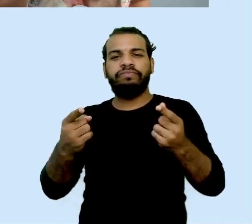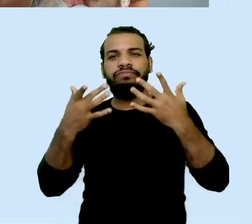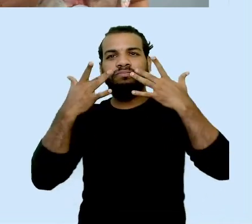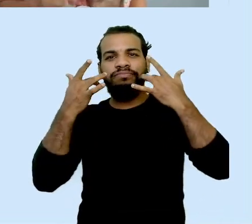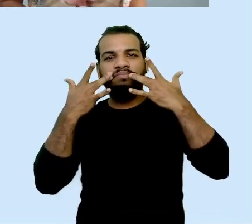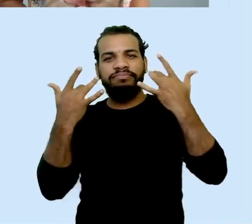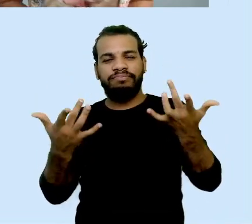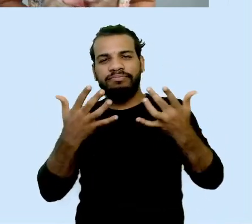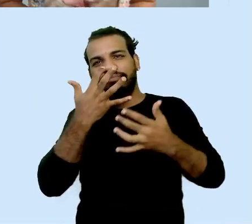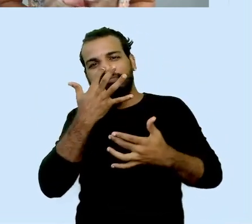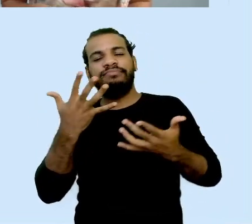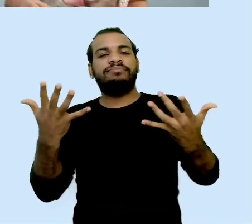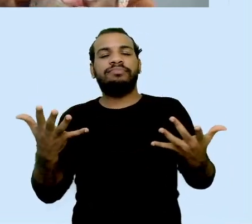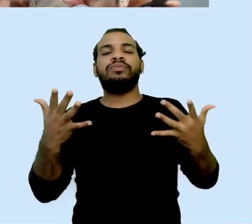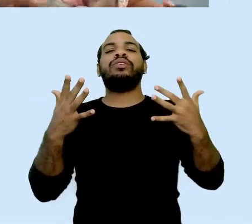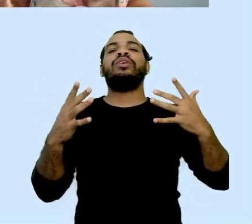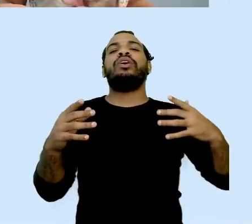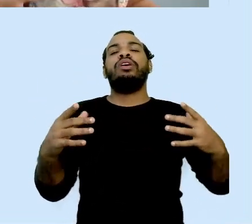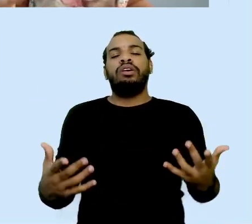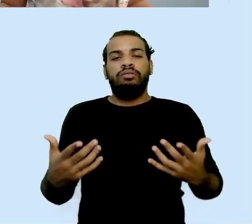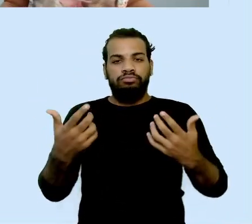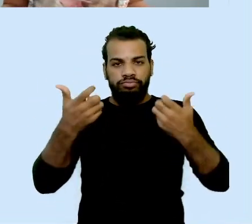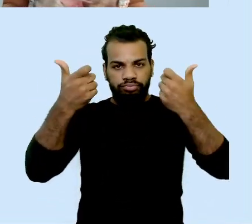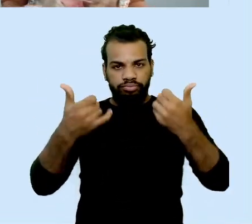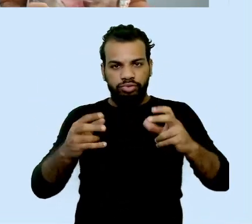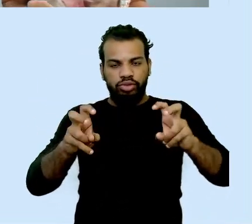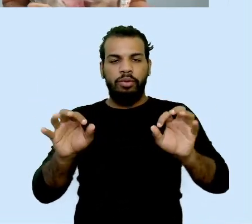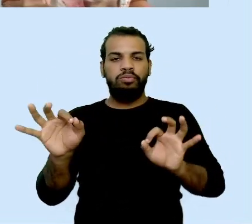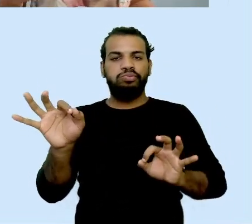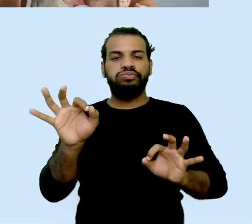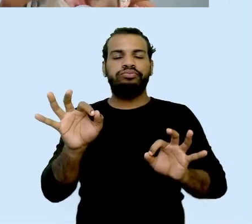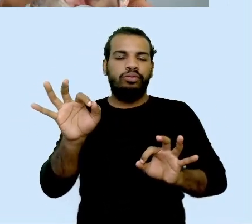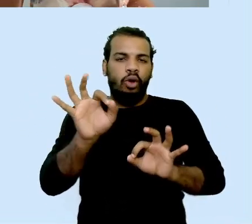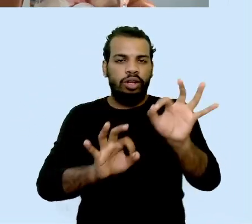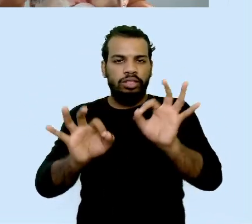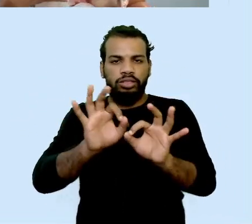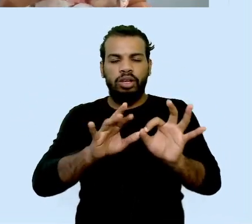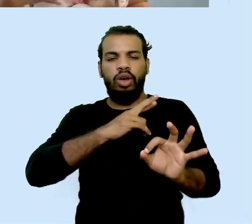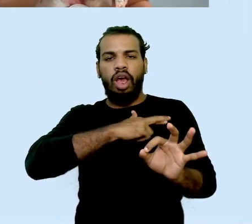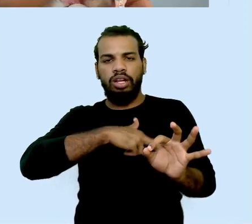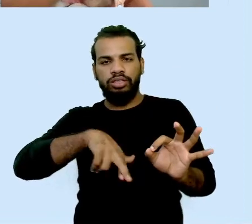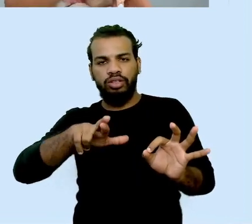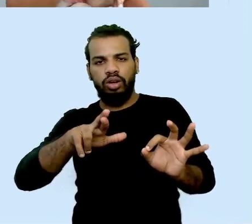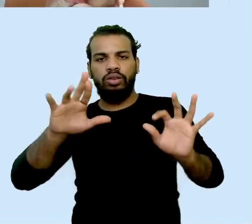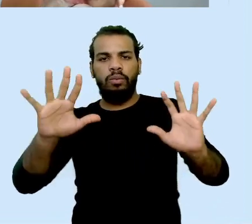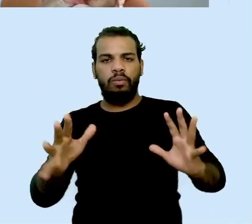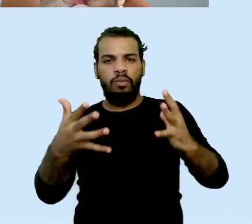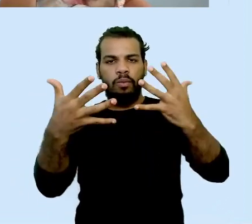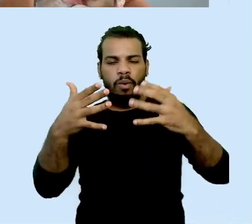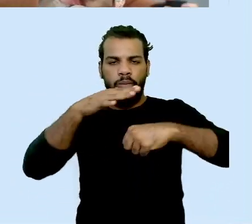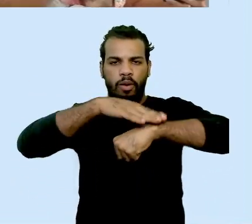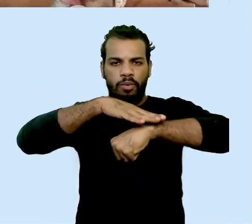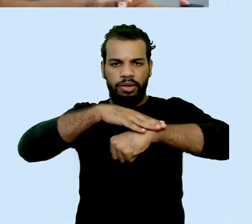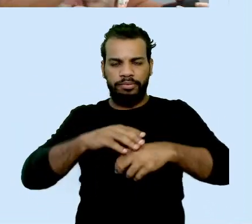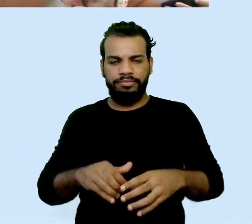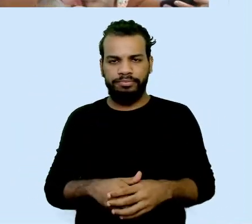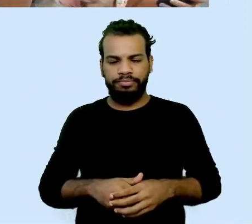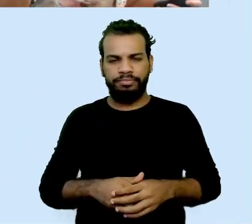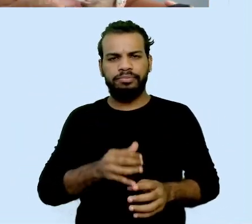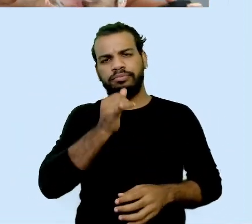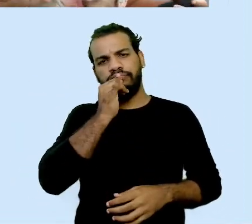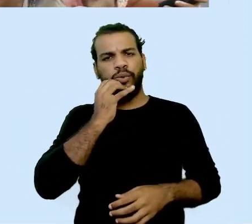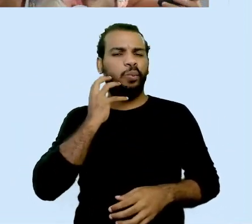para falar sobre essa organização em rituais religiosos que surgiu a música. Quando a gente fala de música,